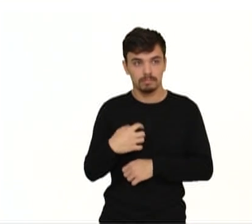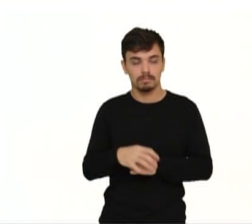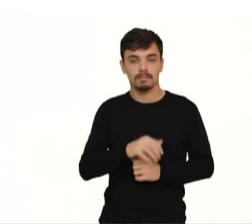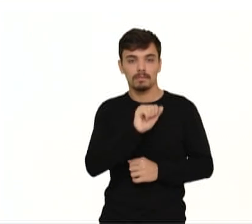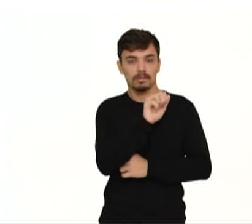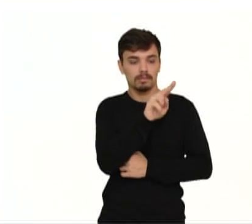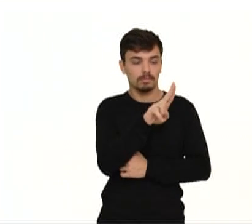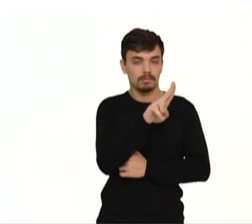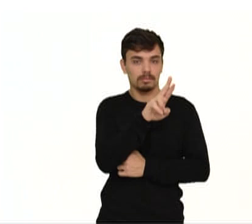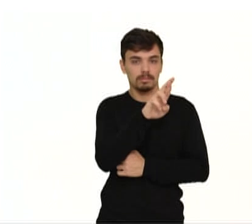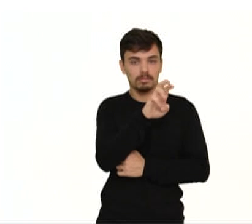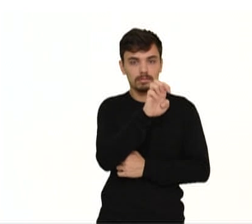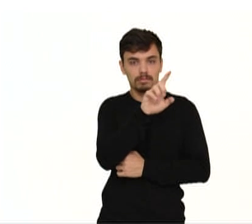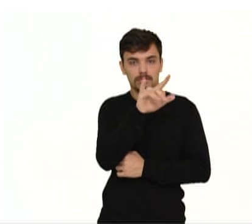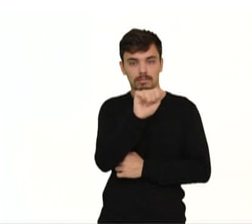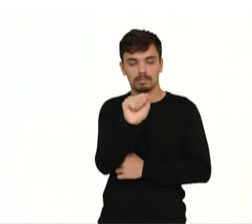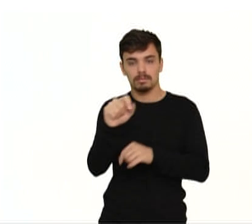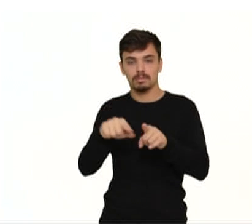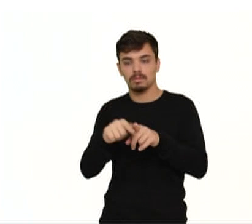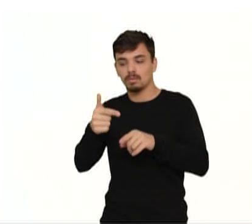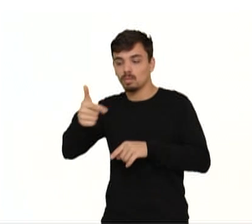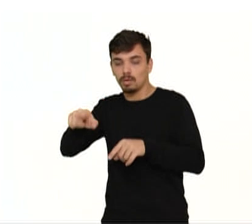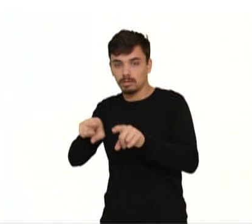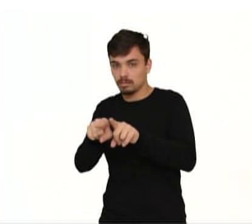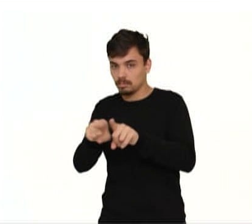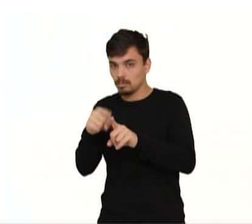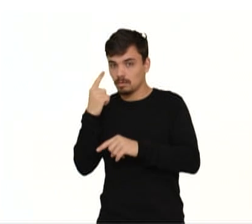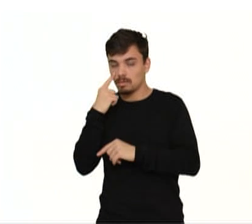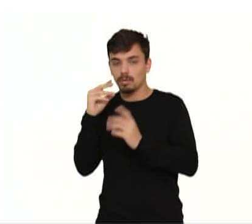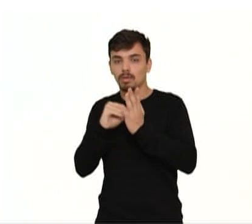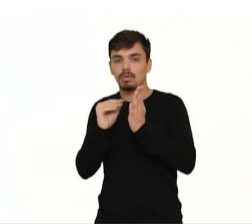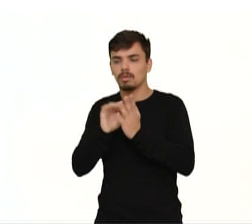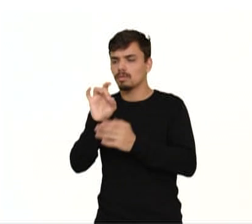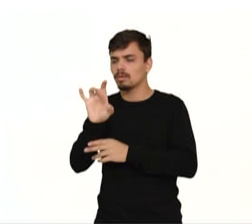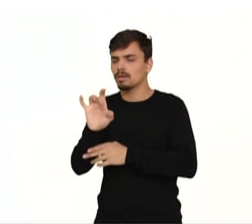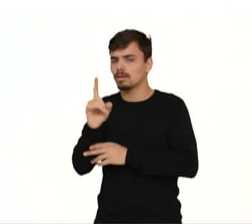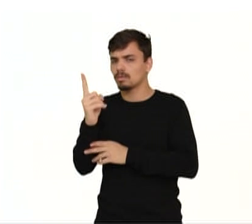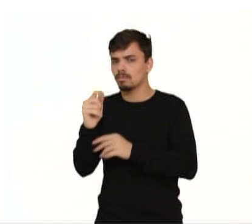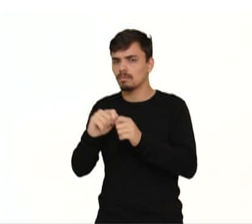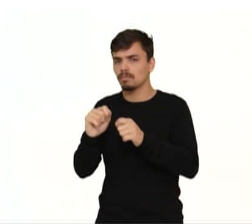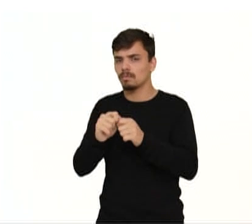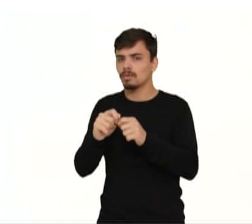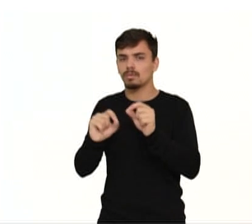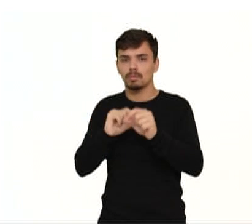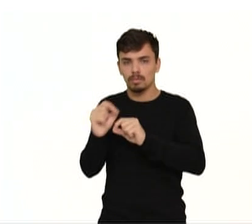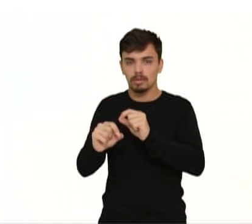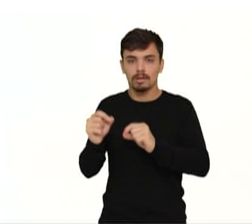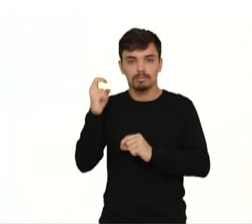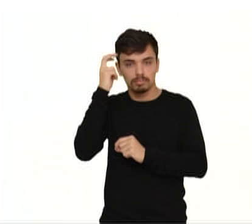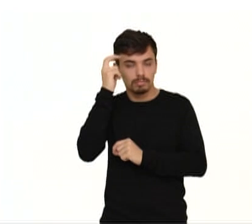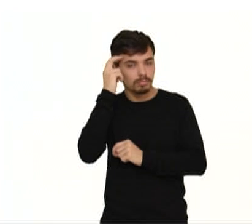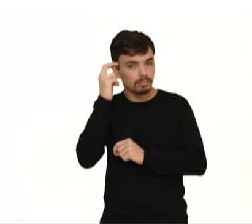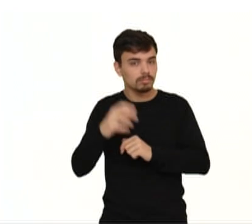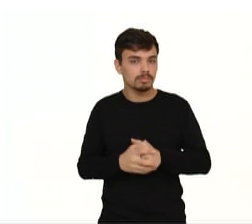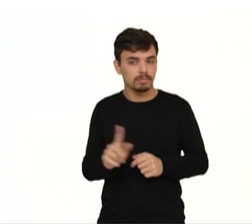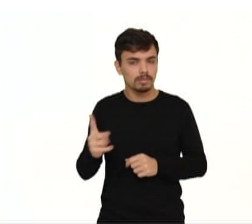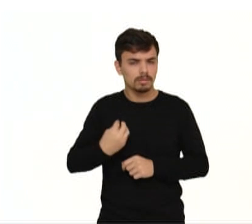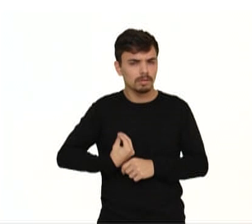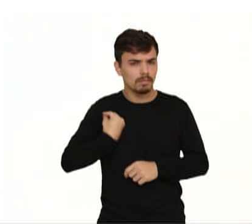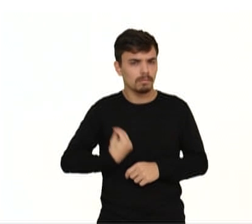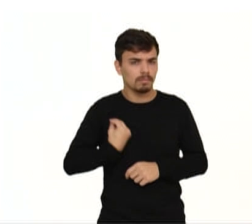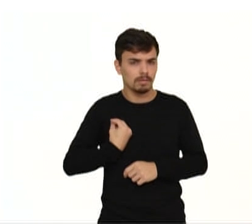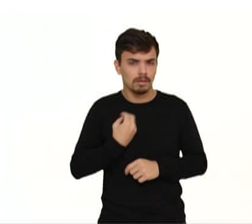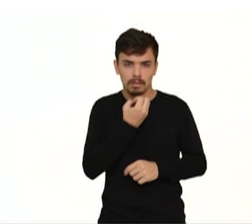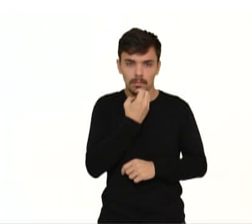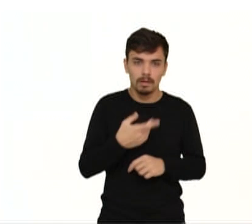e o Paramecium caudatum. Colocou cada um no vidrinho e fez um meio de cultura. E foi ver, eles estavam vivendo muito bem ali